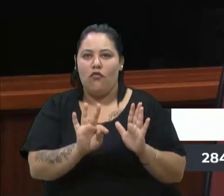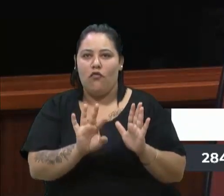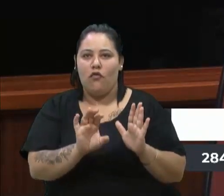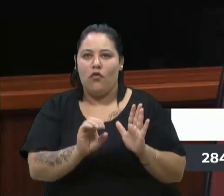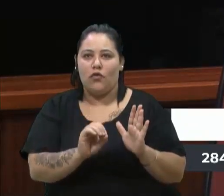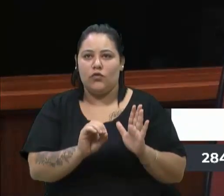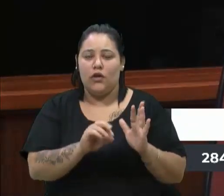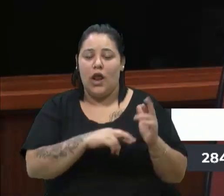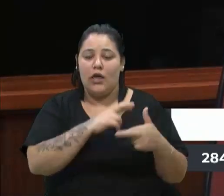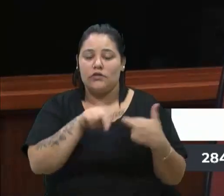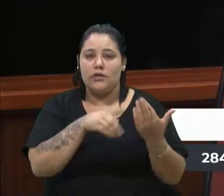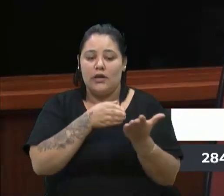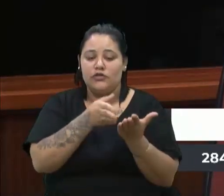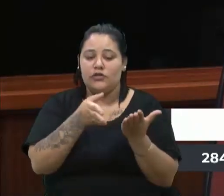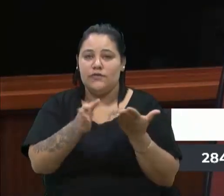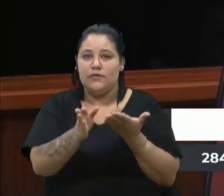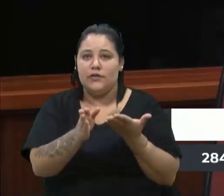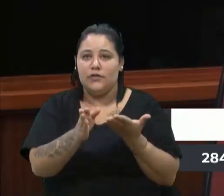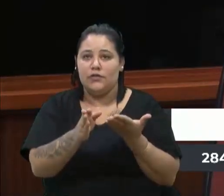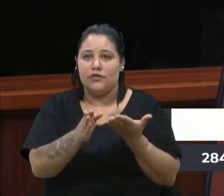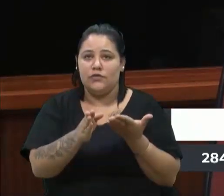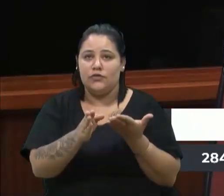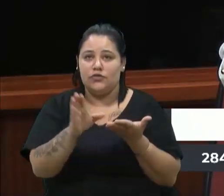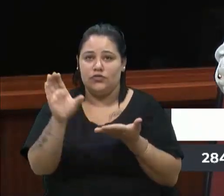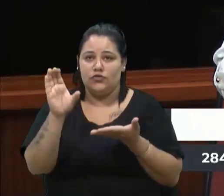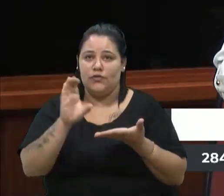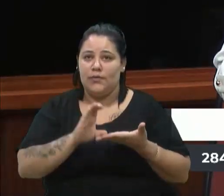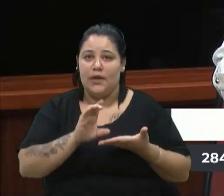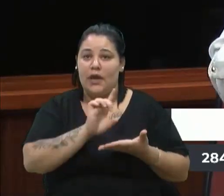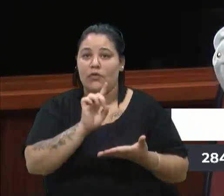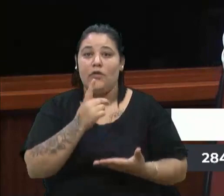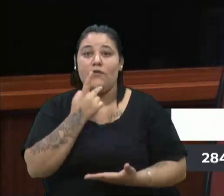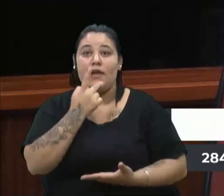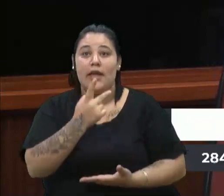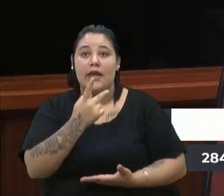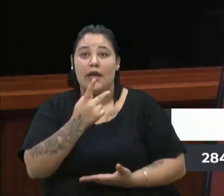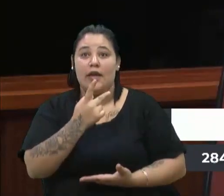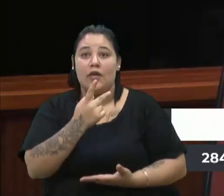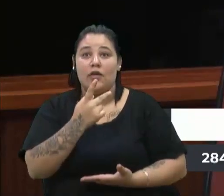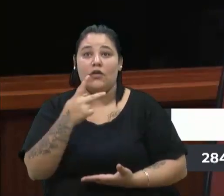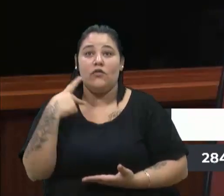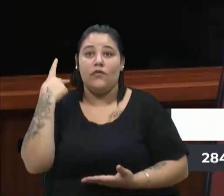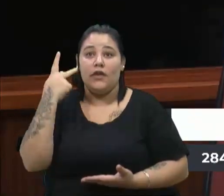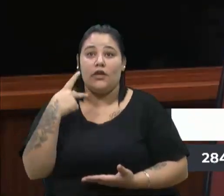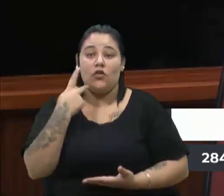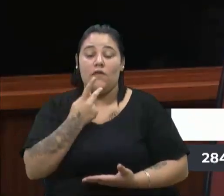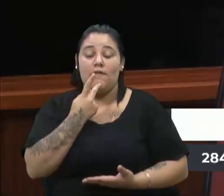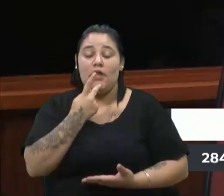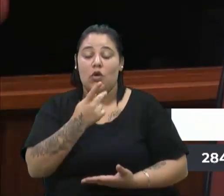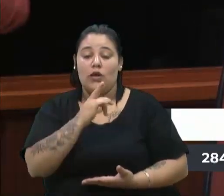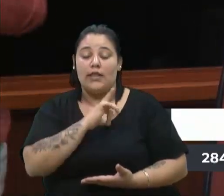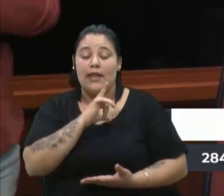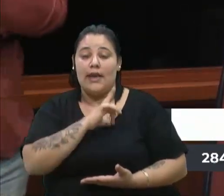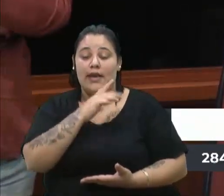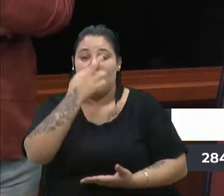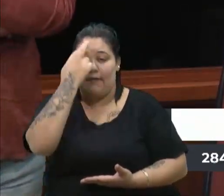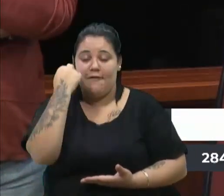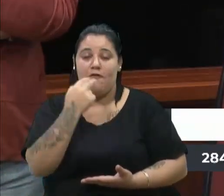disse que o vereador Rafael disse que há desvio de verba. Okay, e isso então, eu mantenho. Seu tempo está garantido. Há